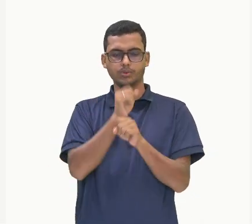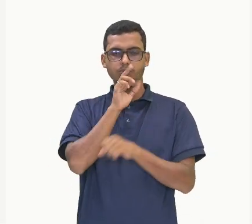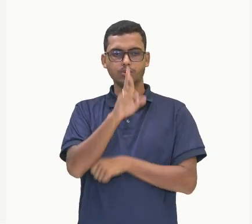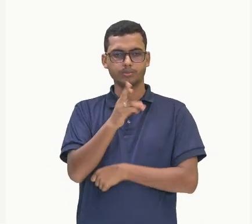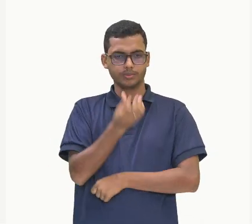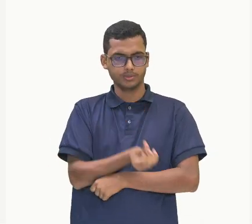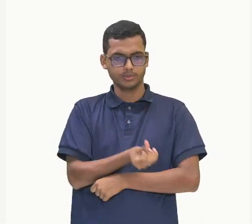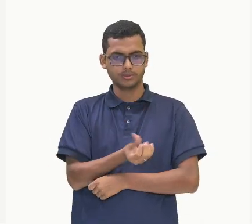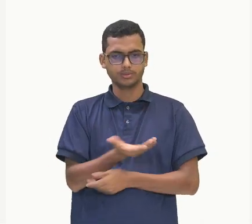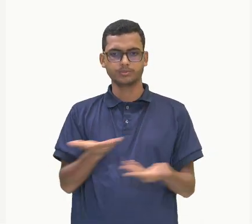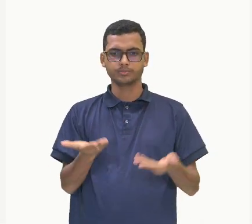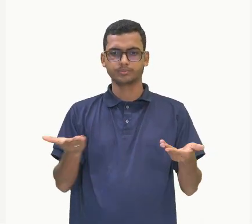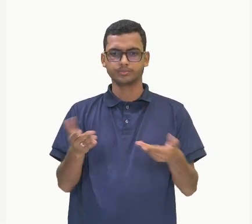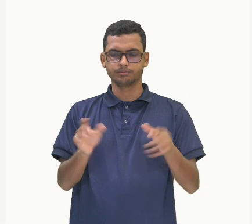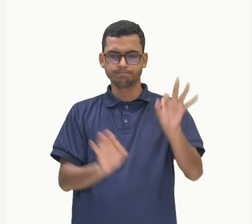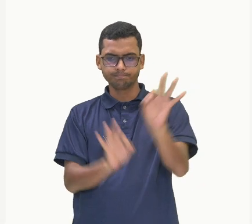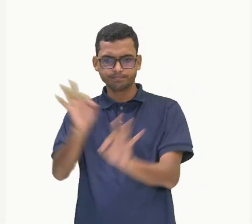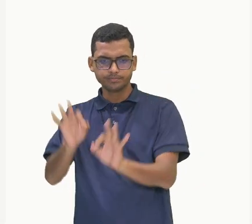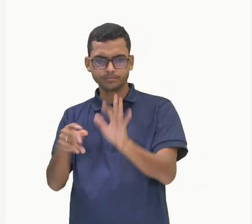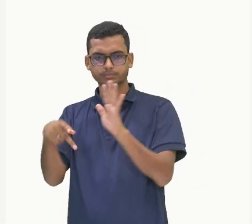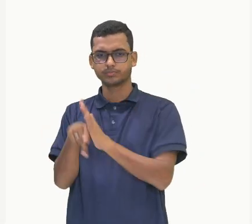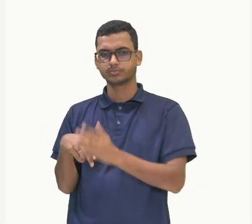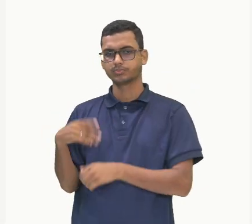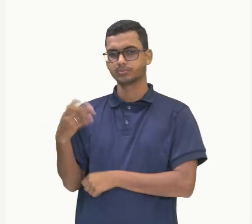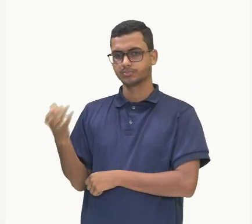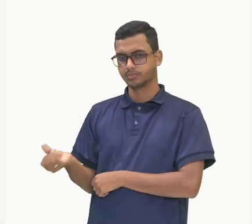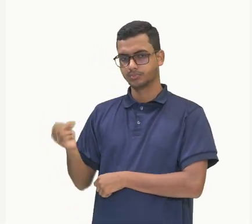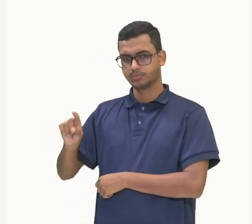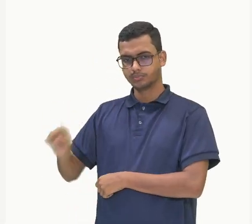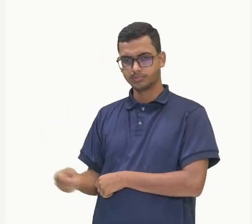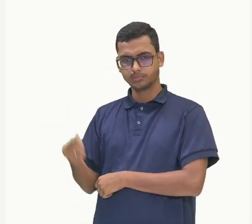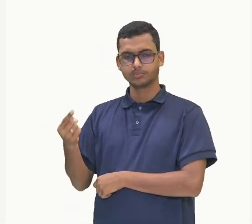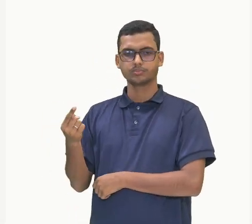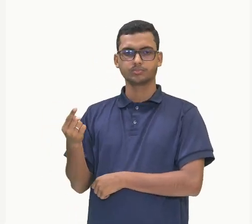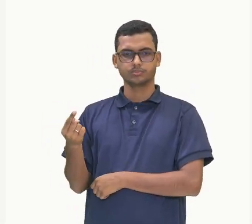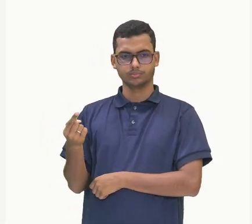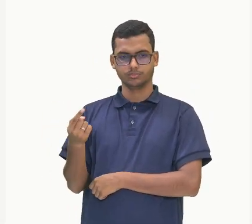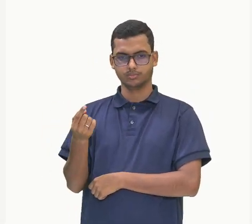Então, repito a vírgula, ó. Então,